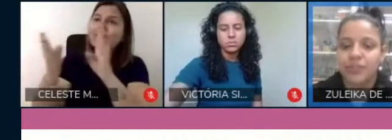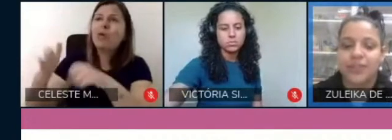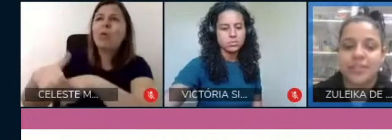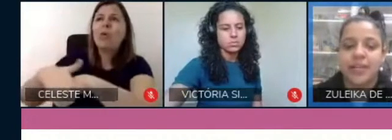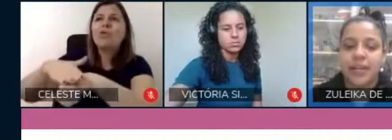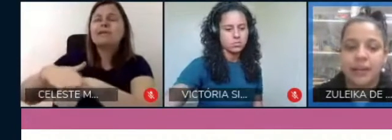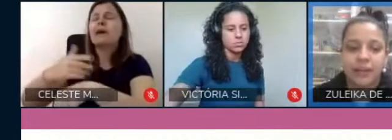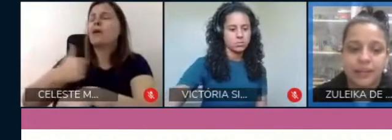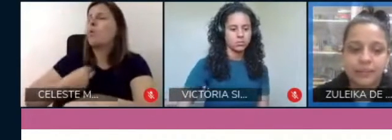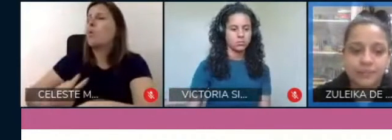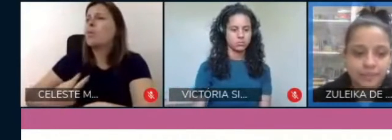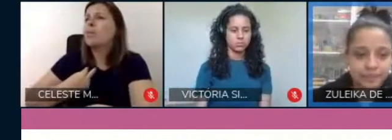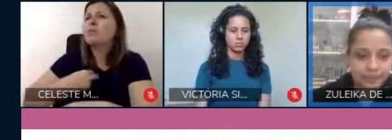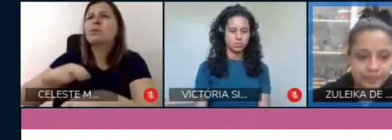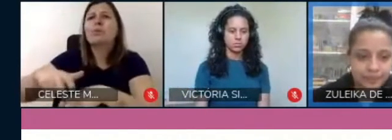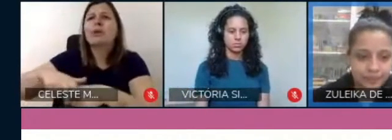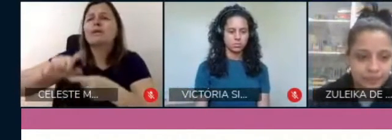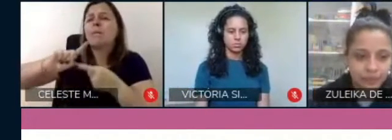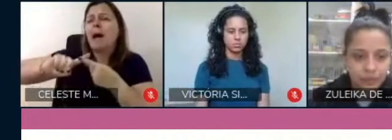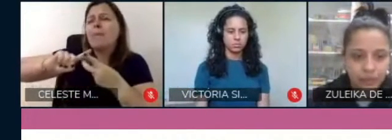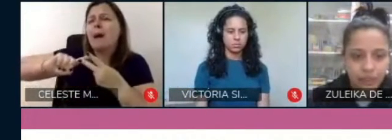situações específicas, né?